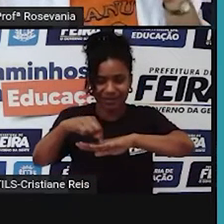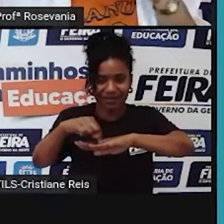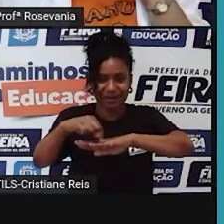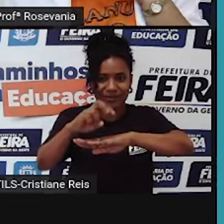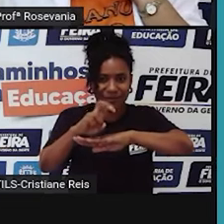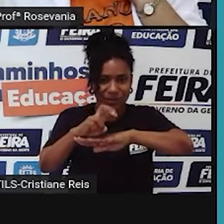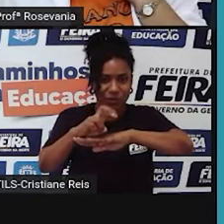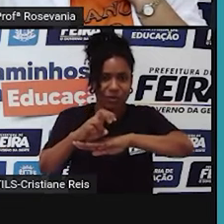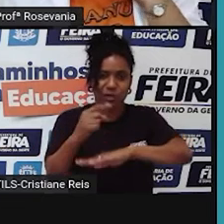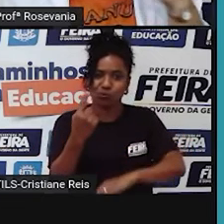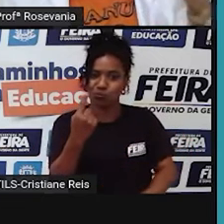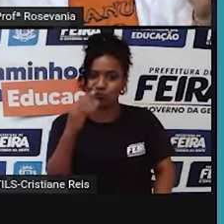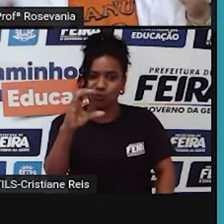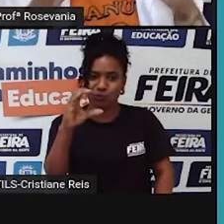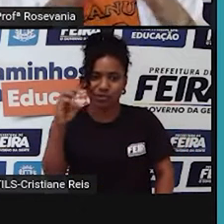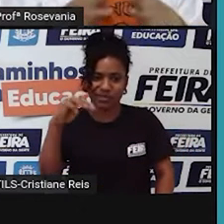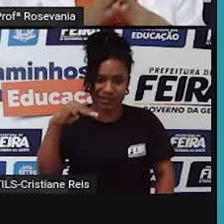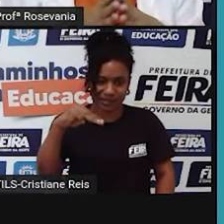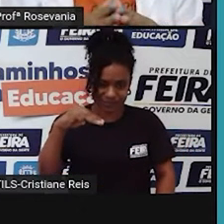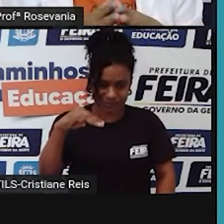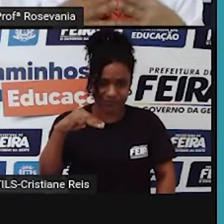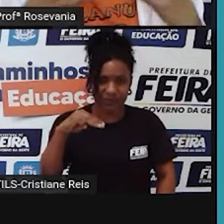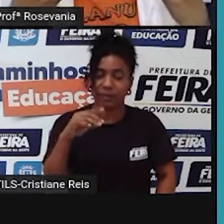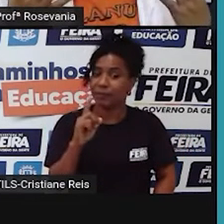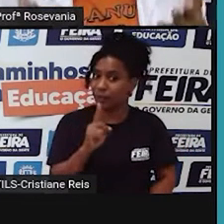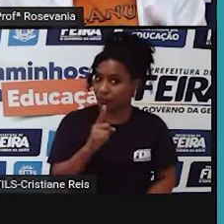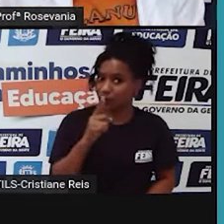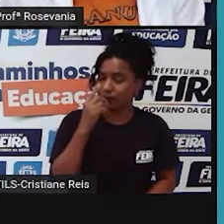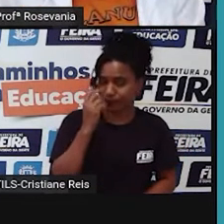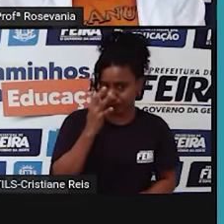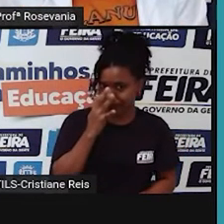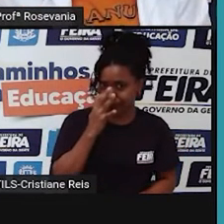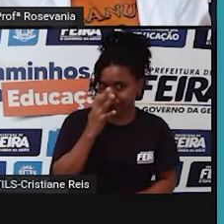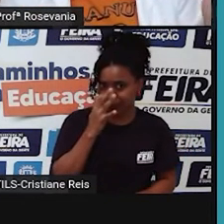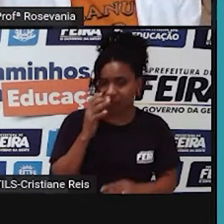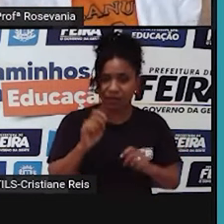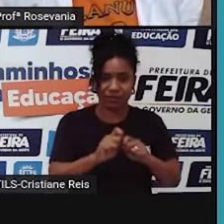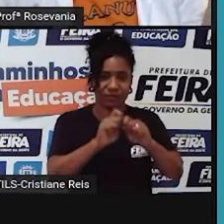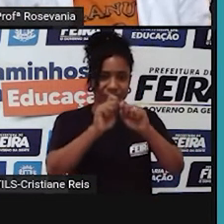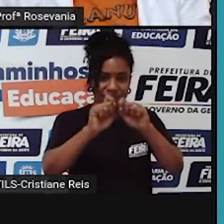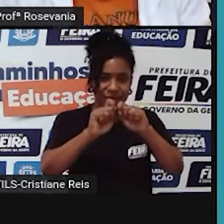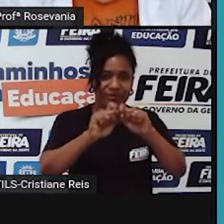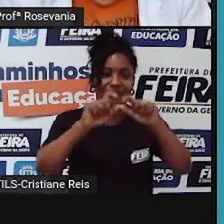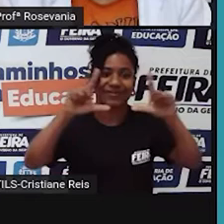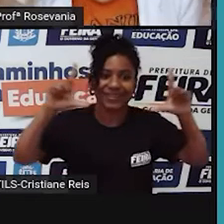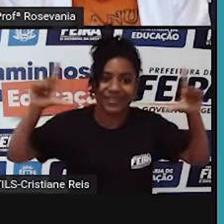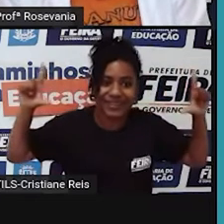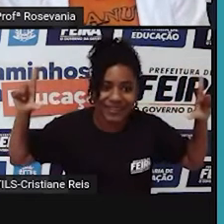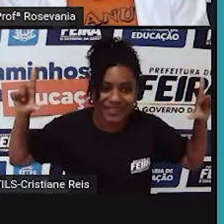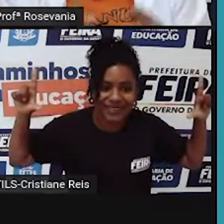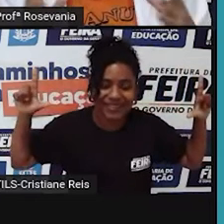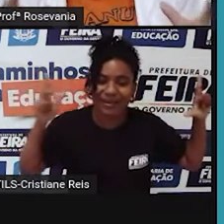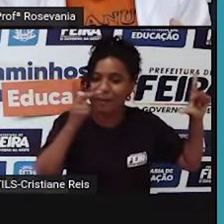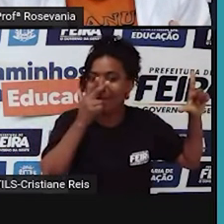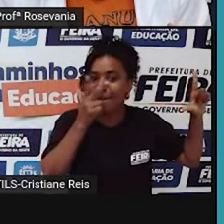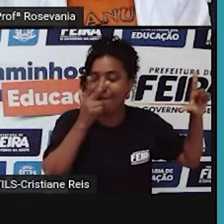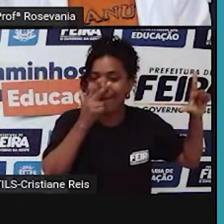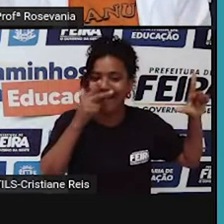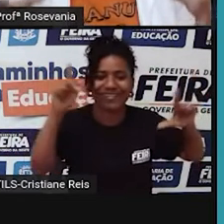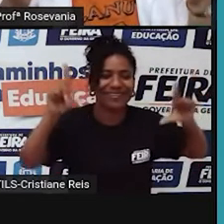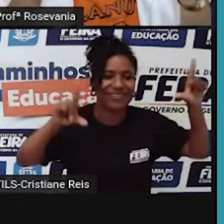deixa para chamar atenção para uma coisa. A depender do tamanho da sua TV, esse 1 centímetro pode ficar maior ou